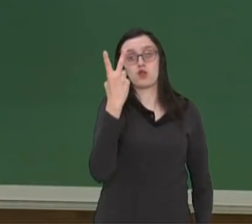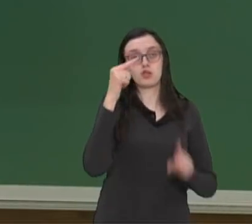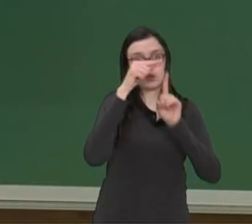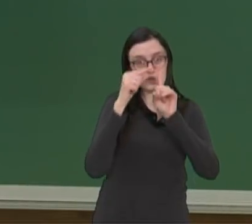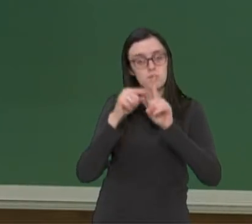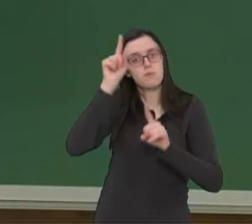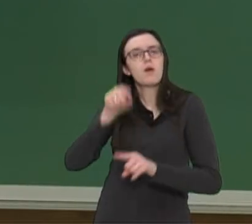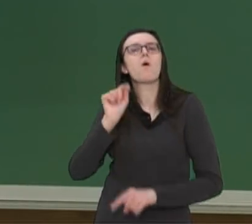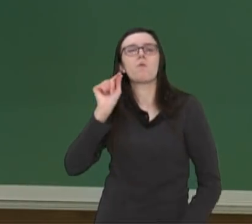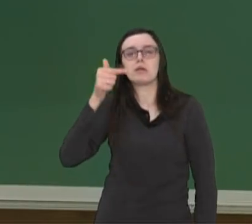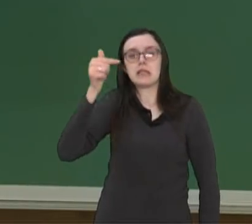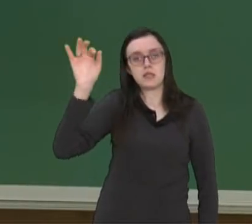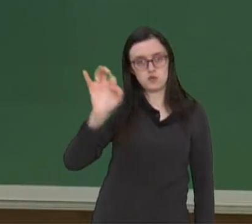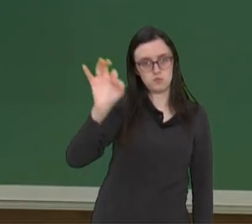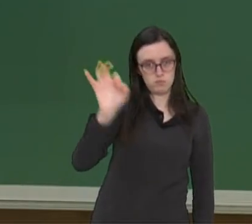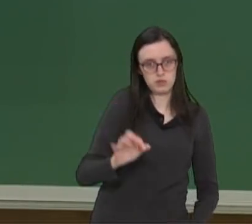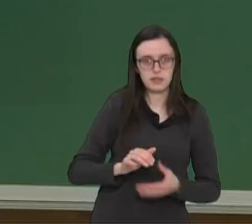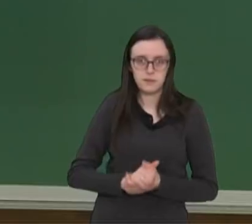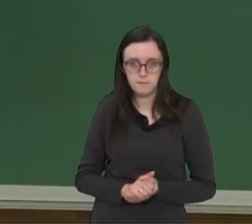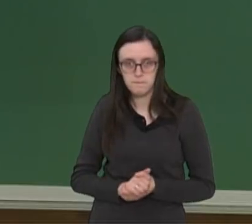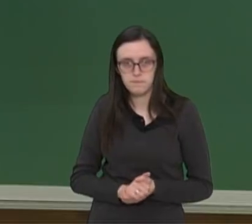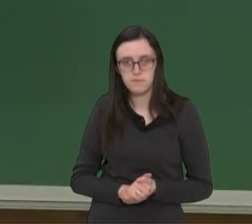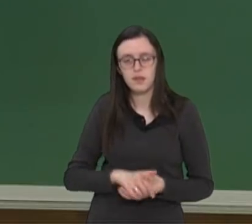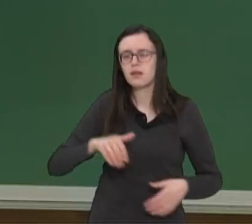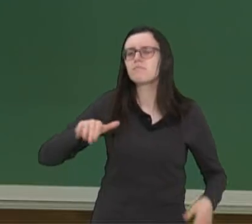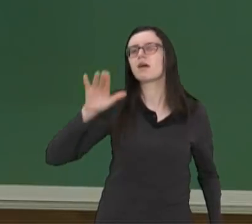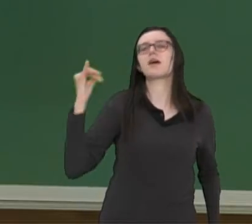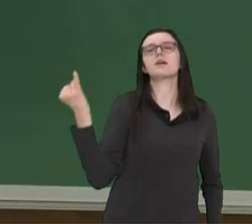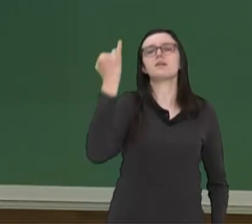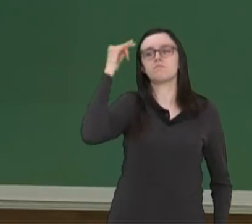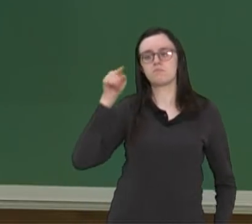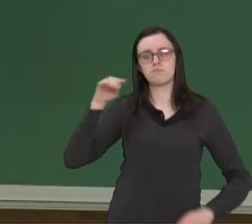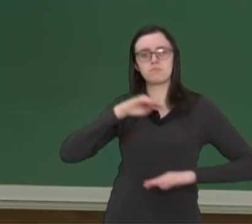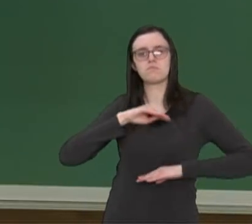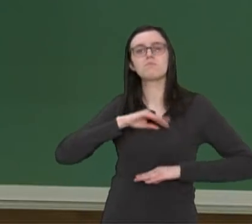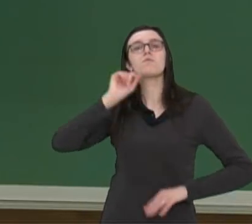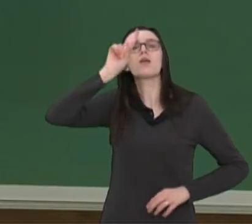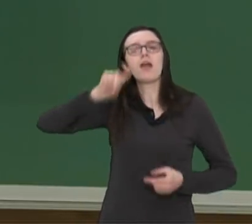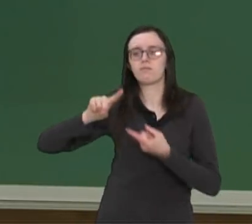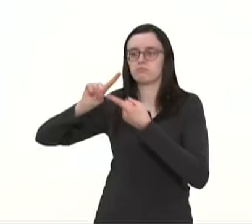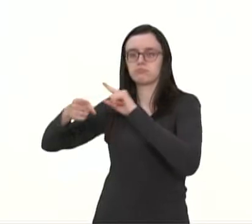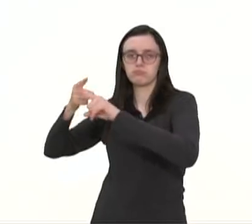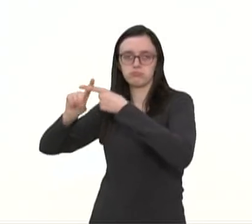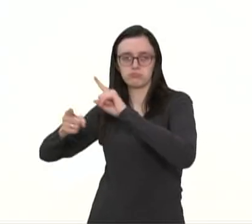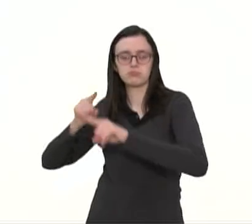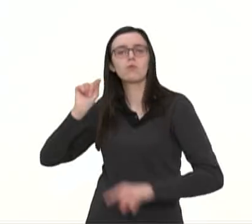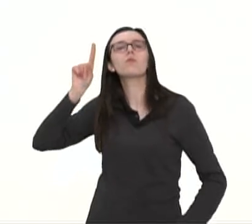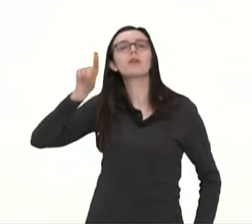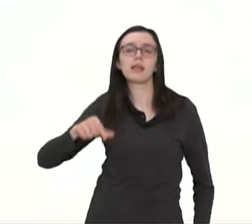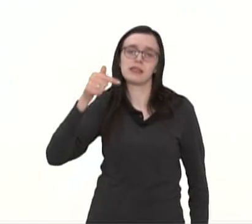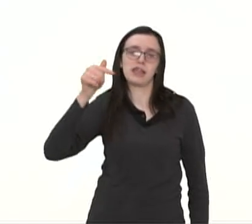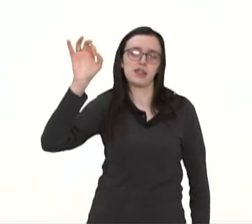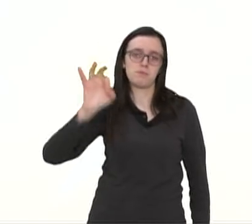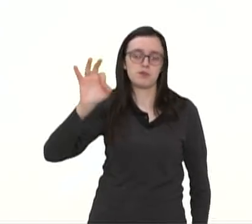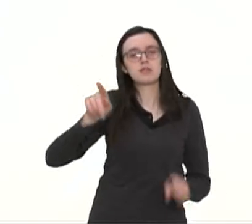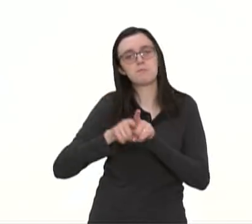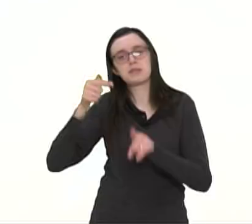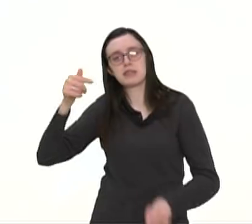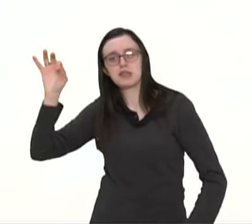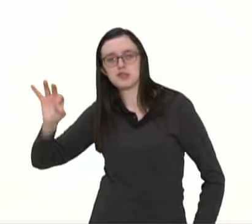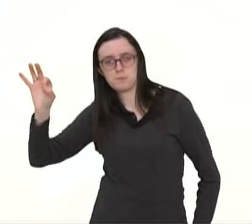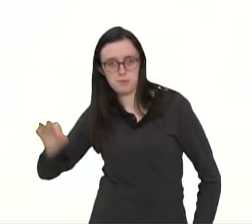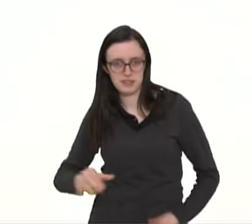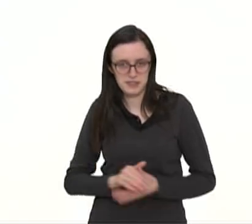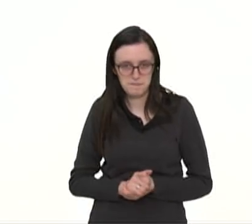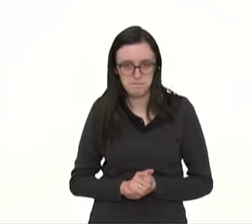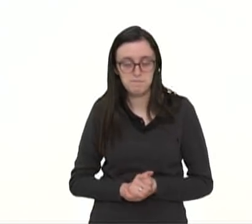que são os que estão em 7%. O que importa para a gente nesse caso são os recombinantes, que são 7% e 7%.